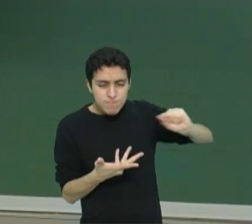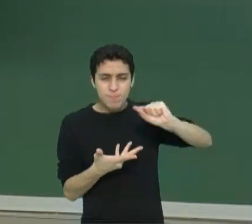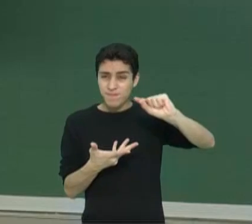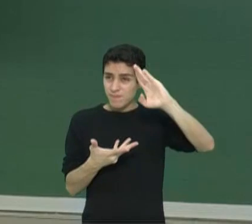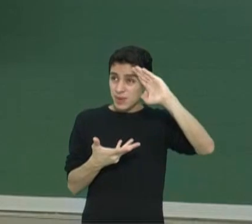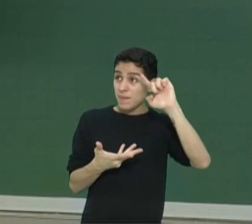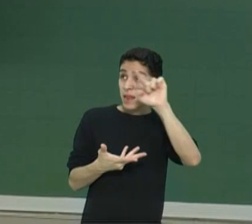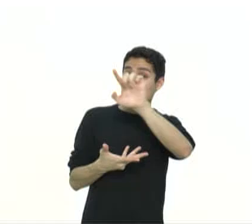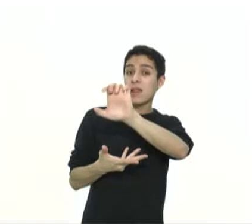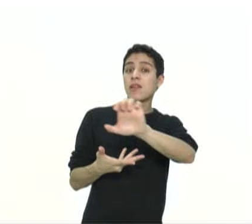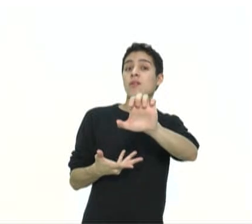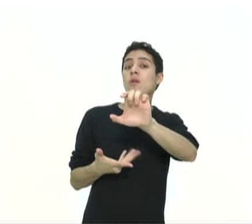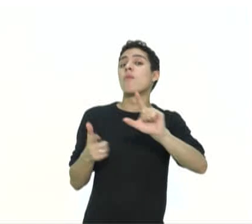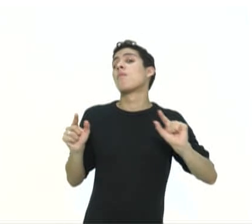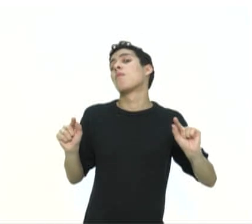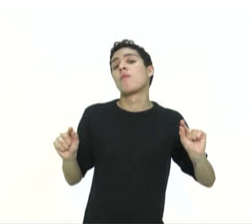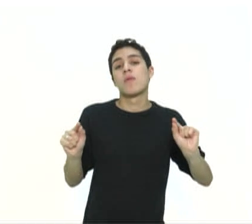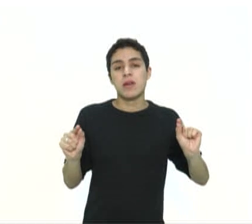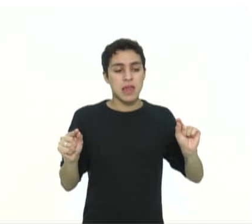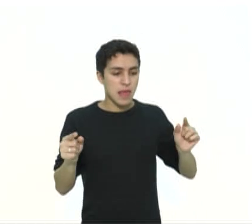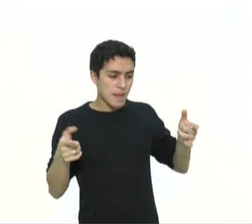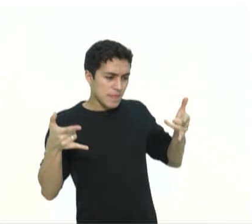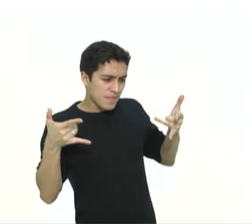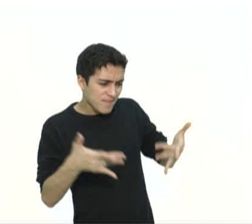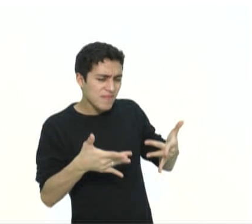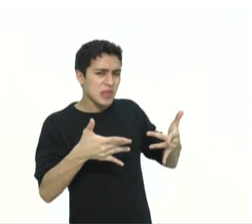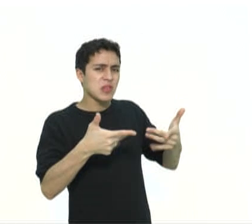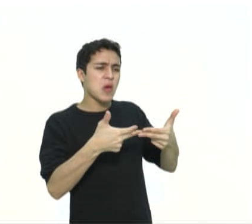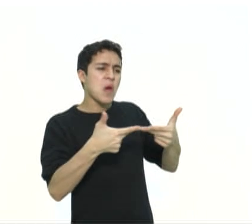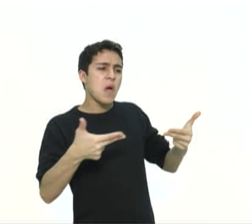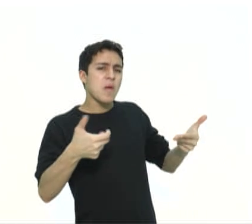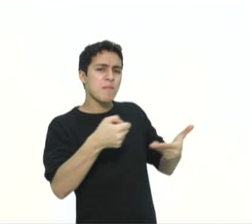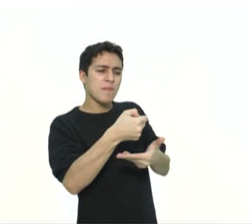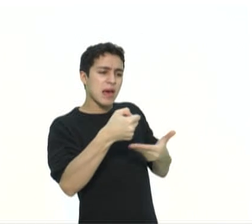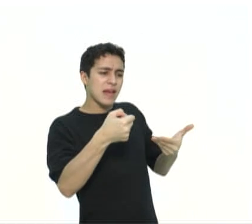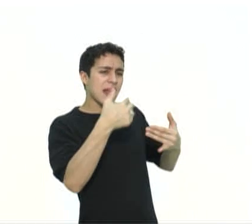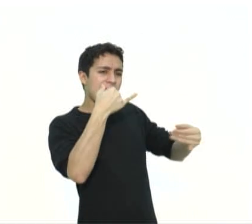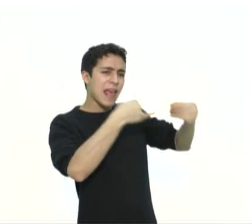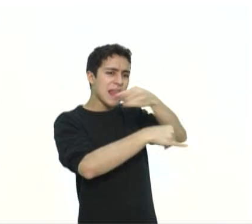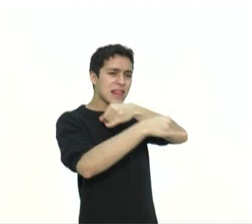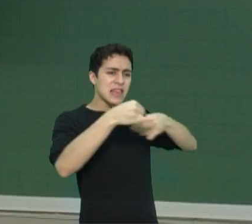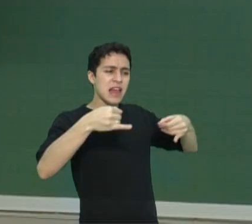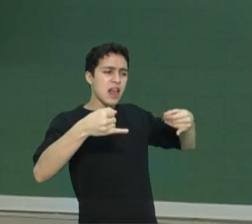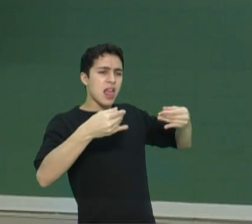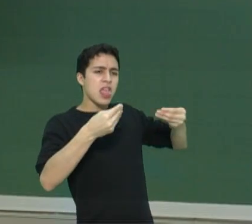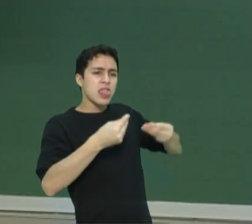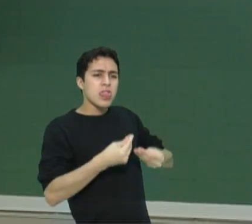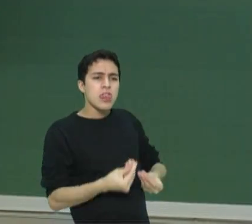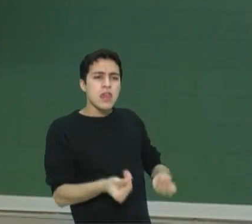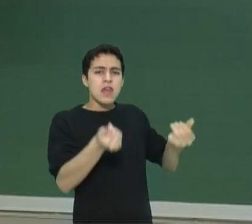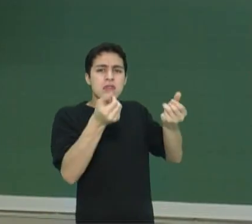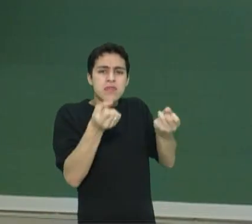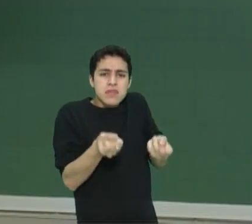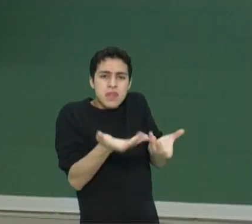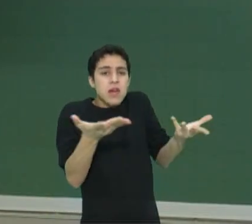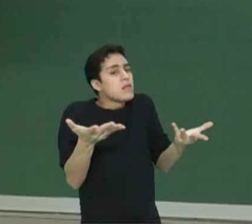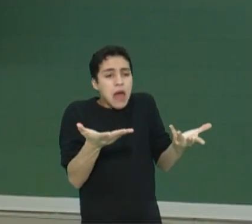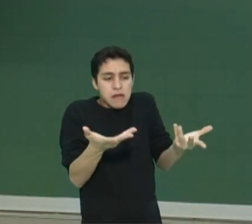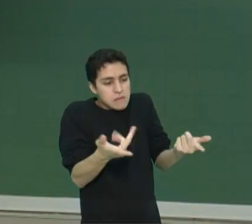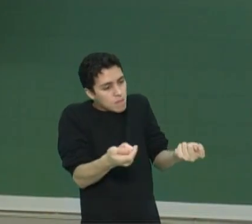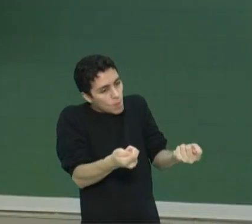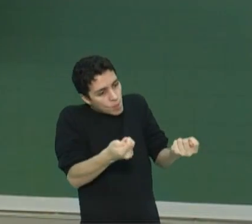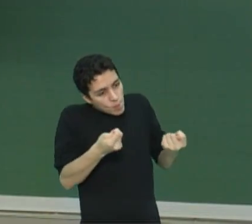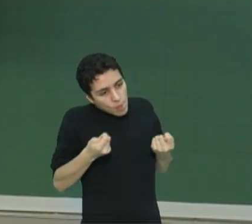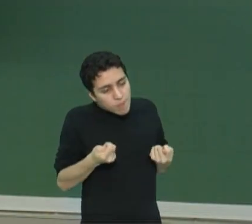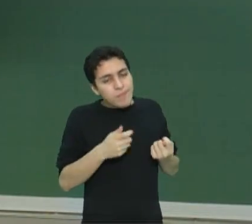mais na Europa a diminuição de desperdícios de matéria-prima e de energia das Lendas das fontes de energia que são os usadas nas cadeias